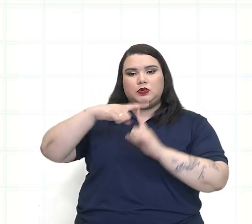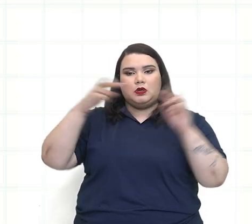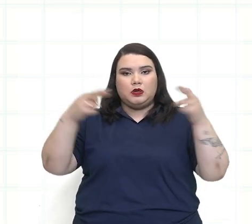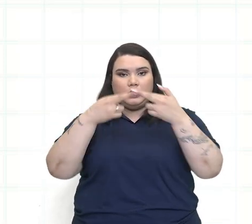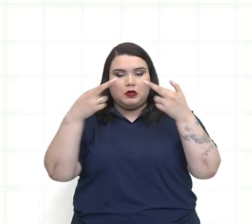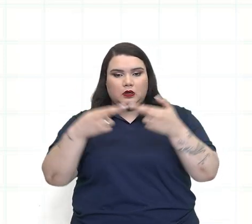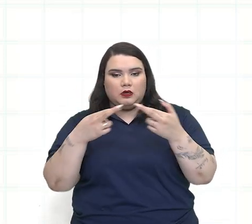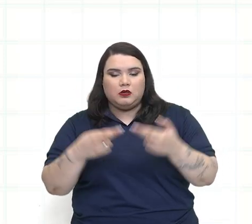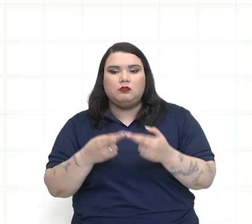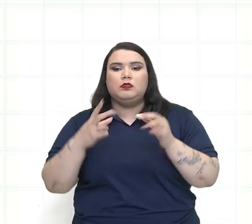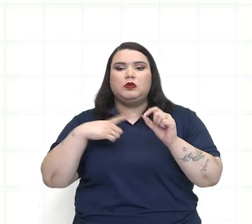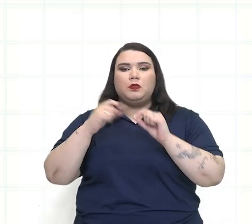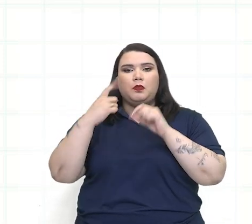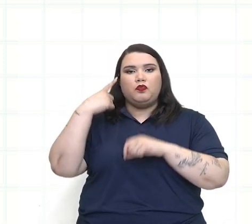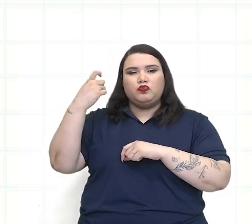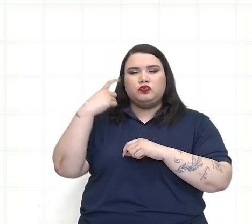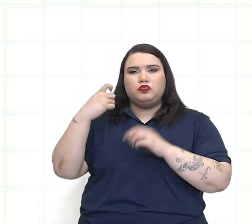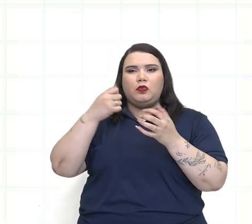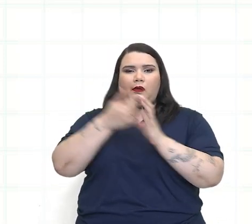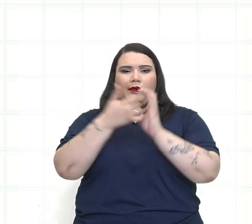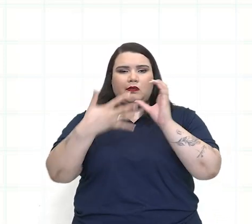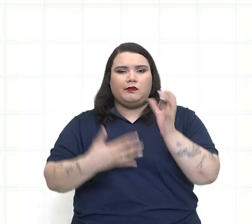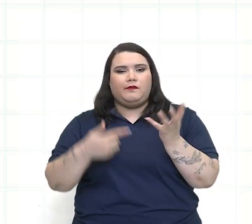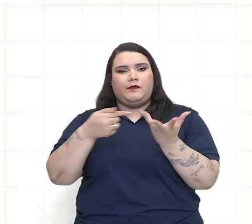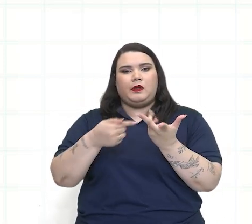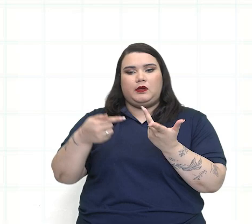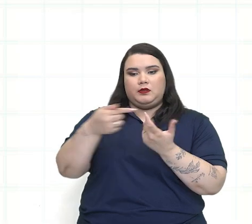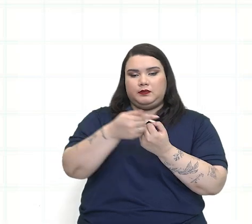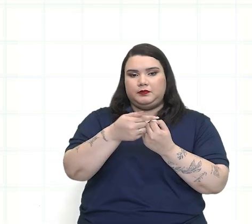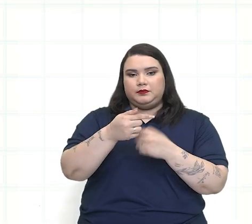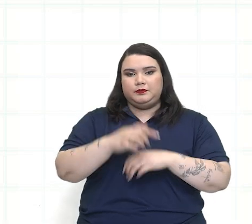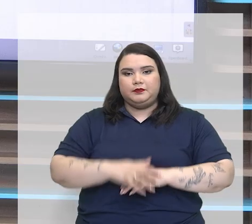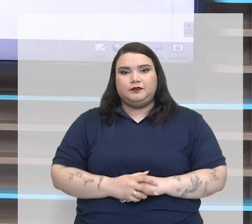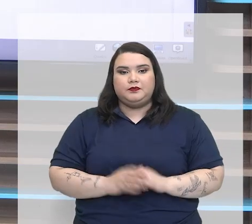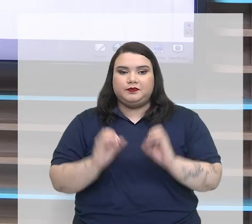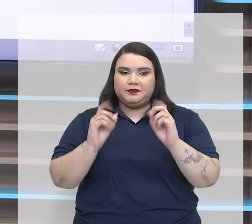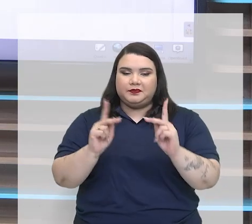métrica, o ritmo, a rima, a literação e a assonância.